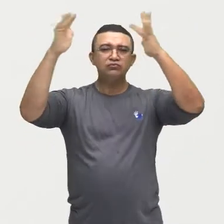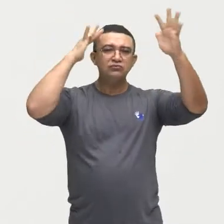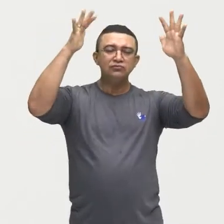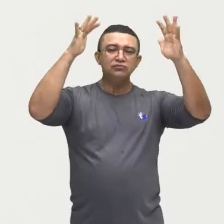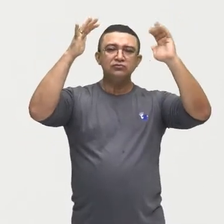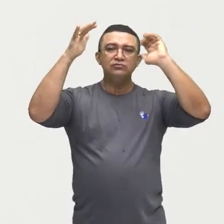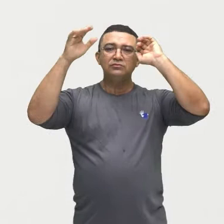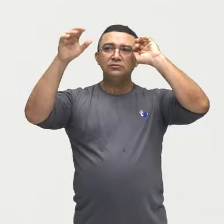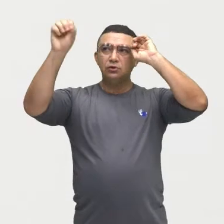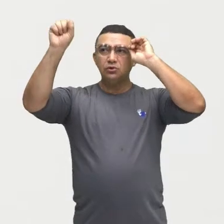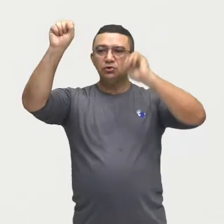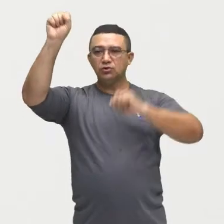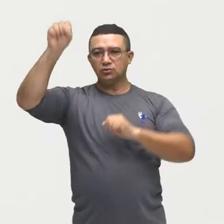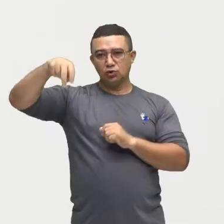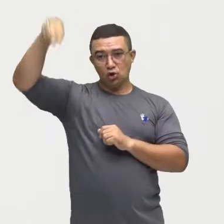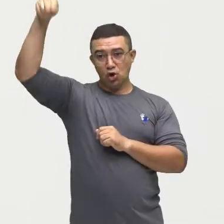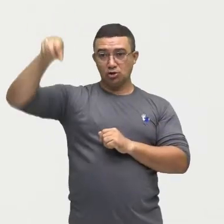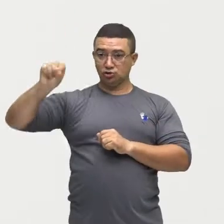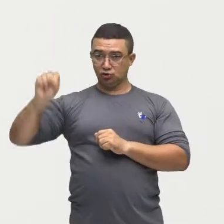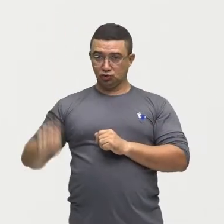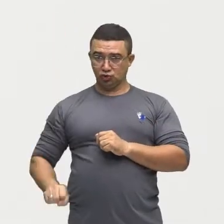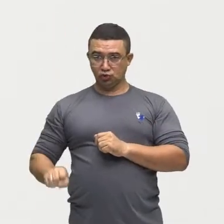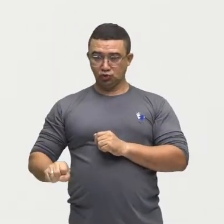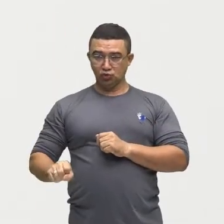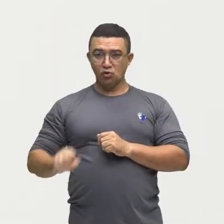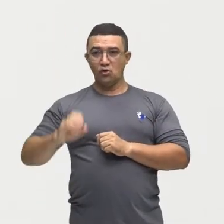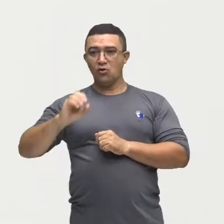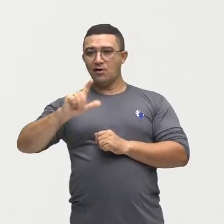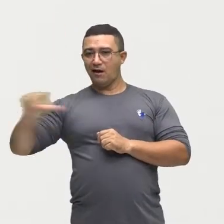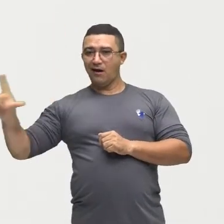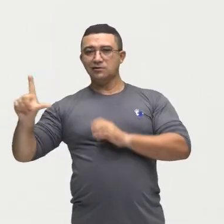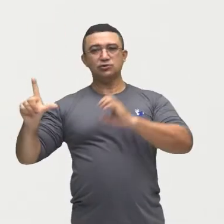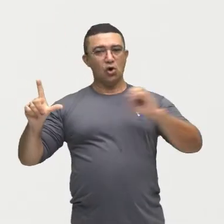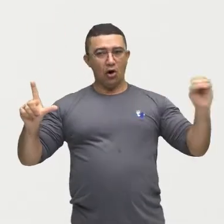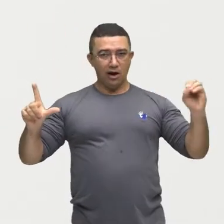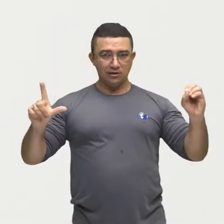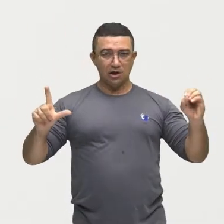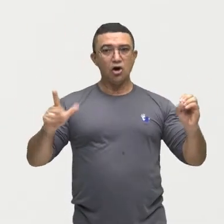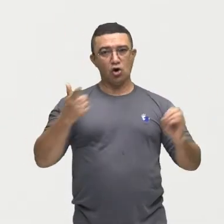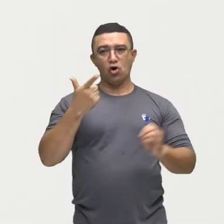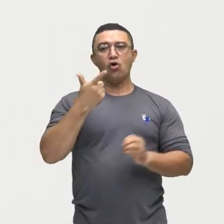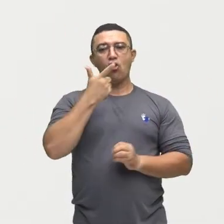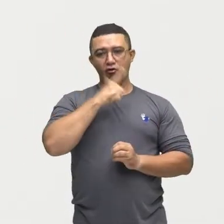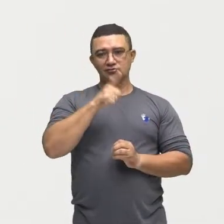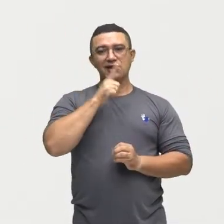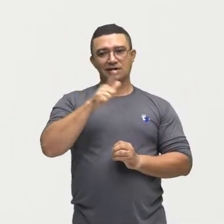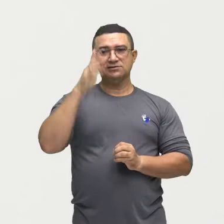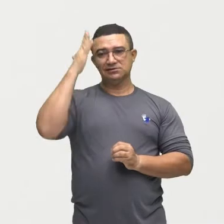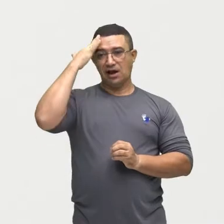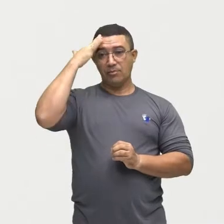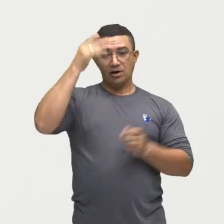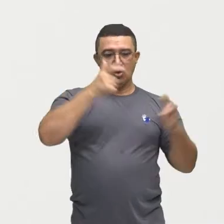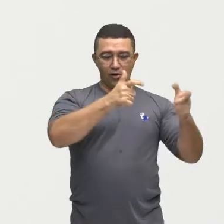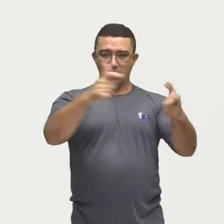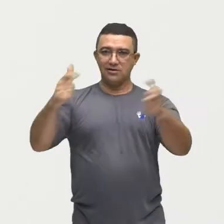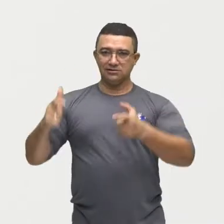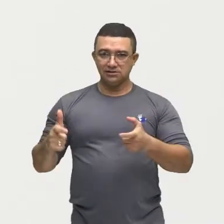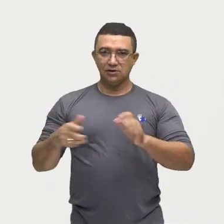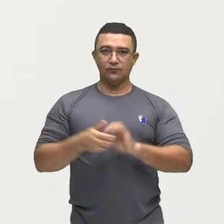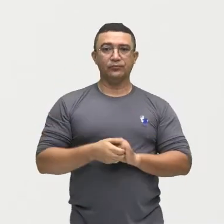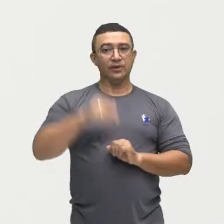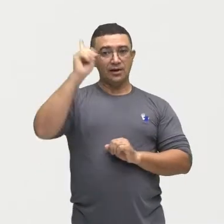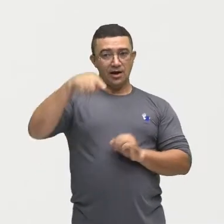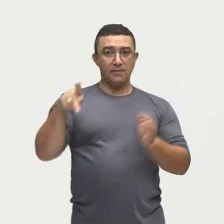sentido norte-sul, quanto no sentido leste-oeste, né? E elas são medidas em quê? Elas são medidas